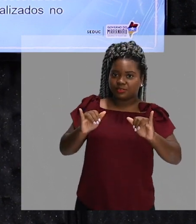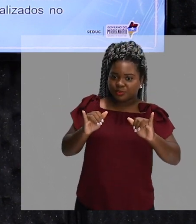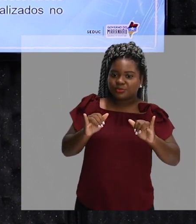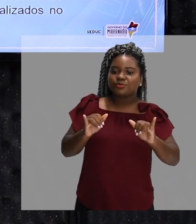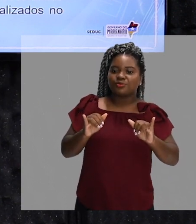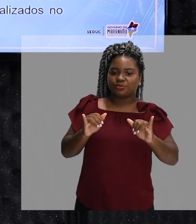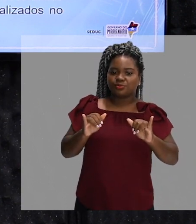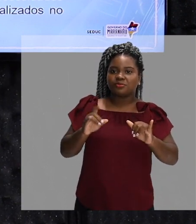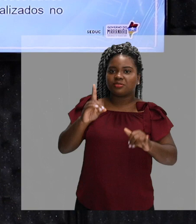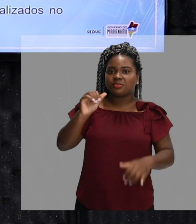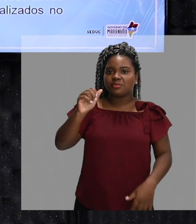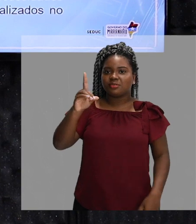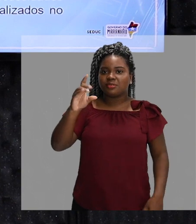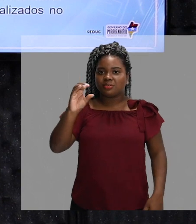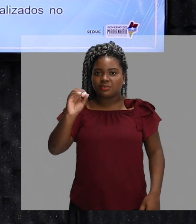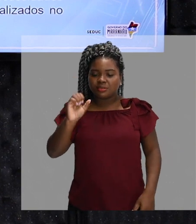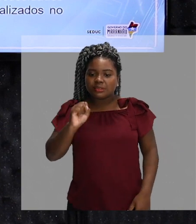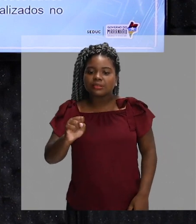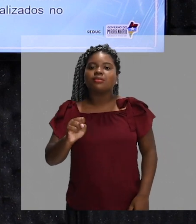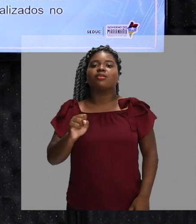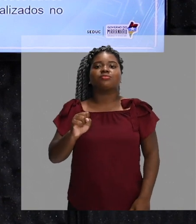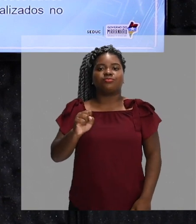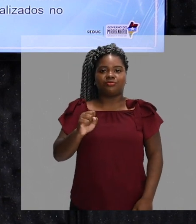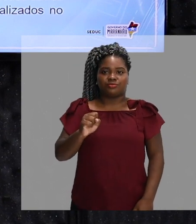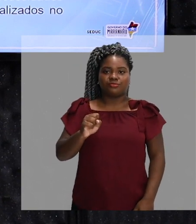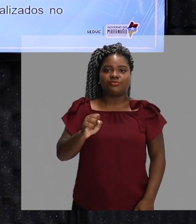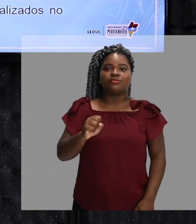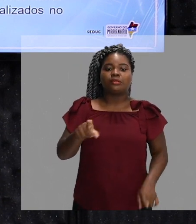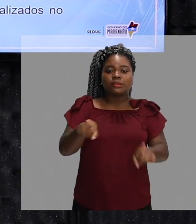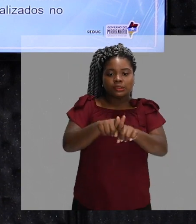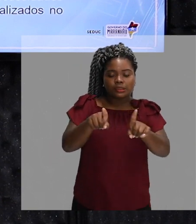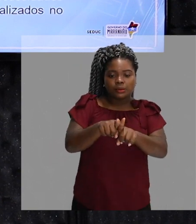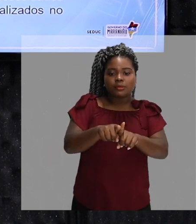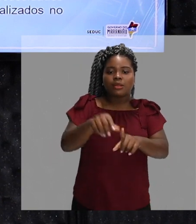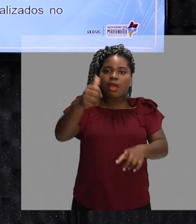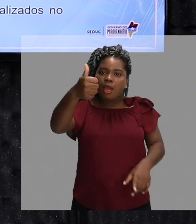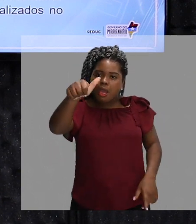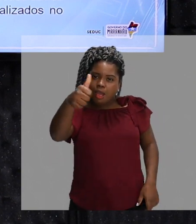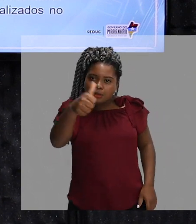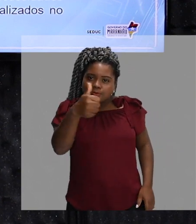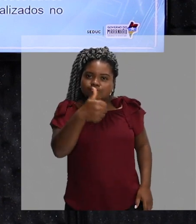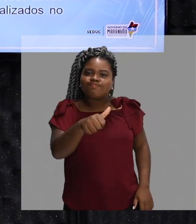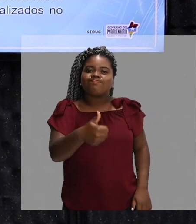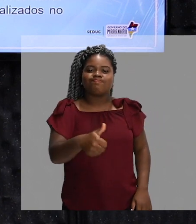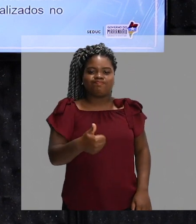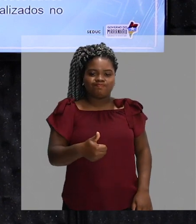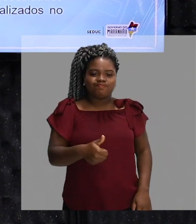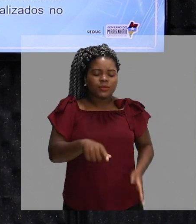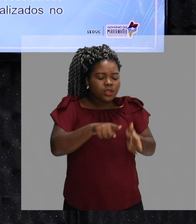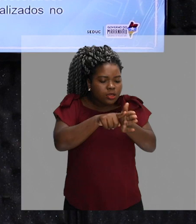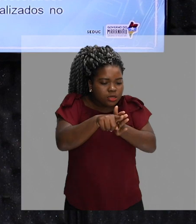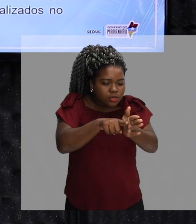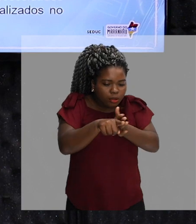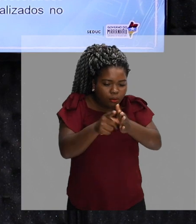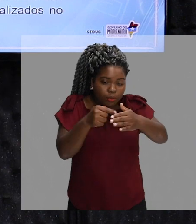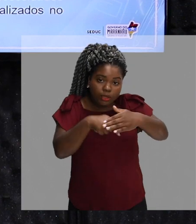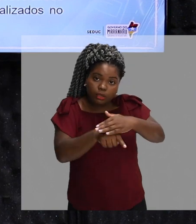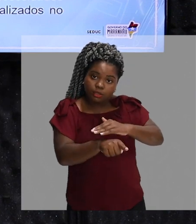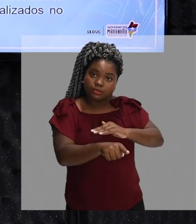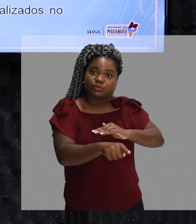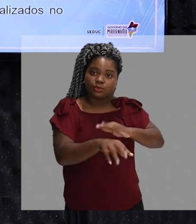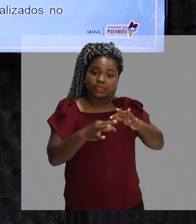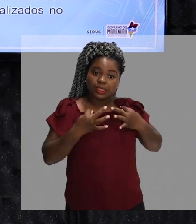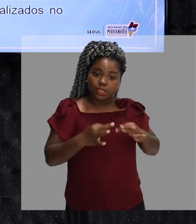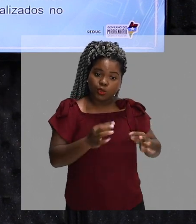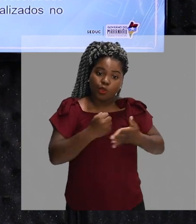coletados, armazenados e também analisados. E depois de se fazer isso aí, se